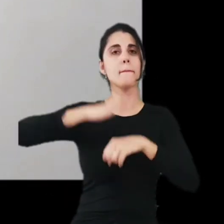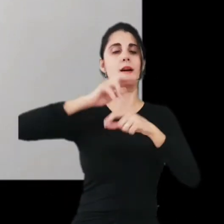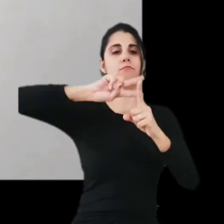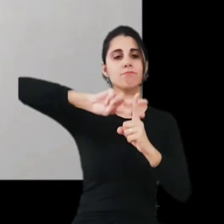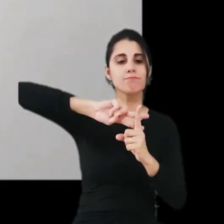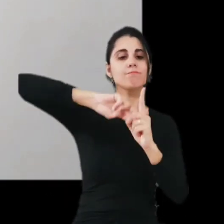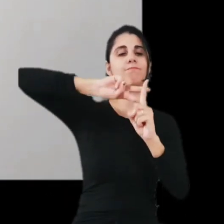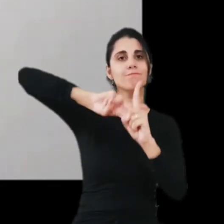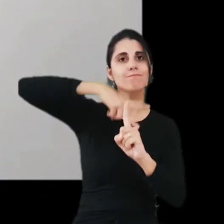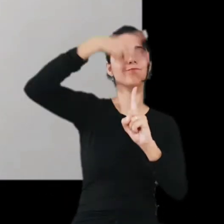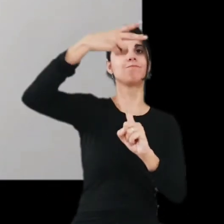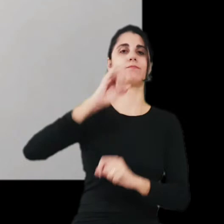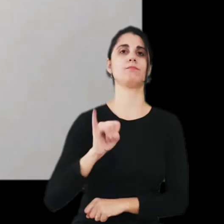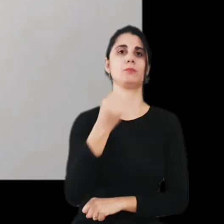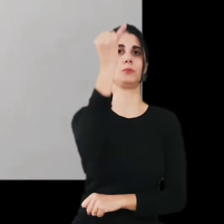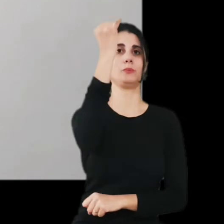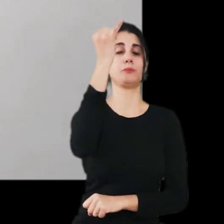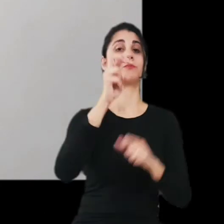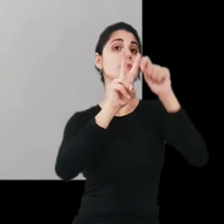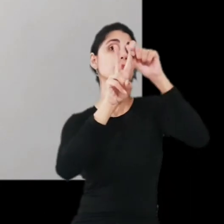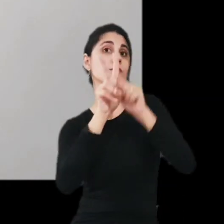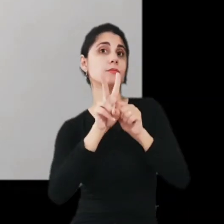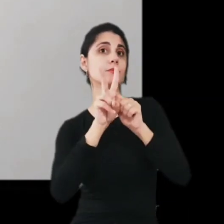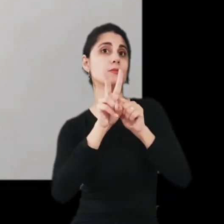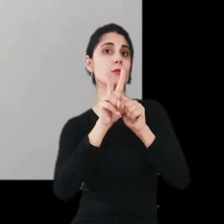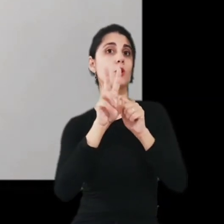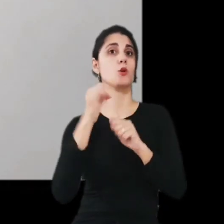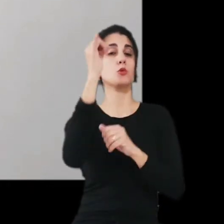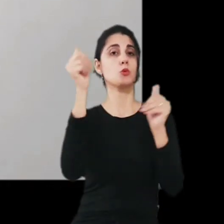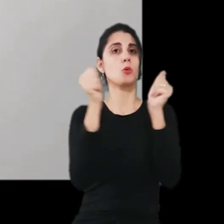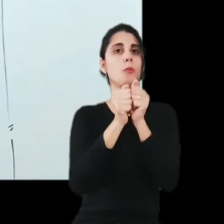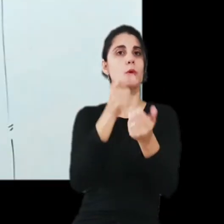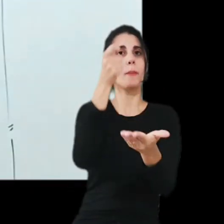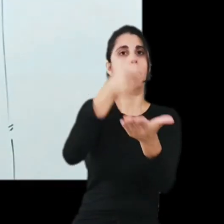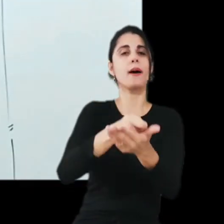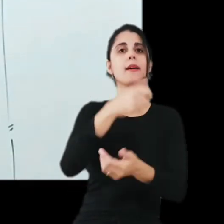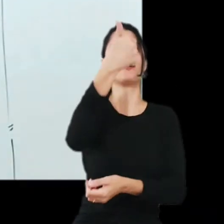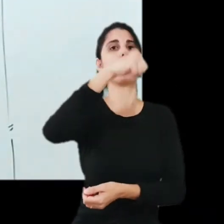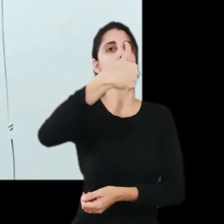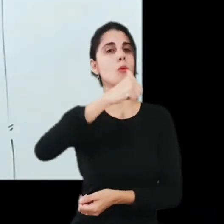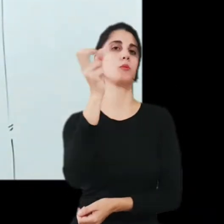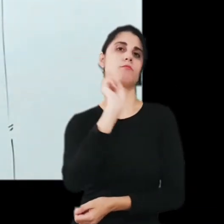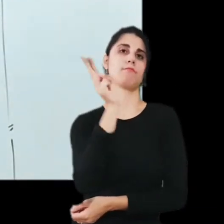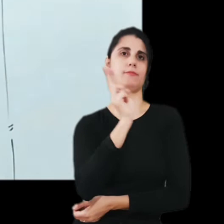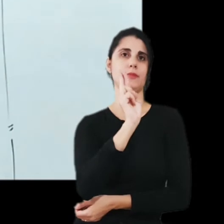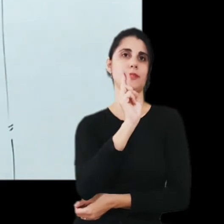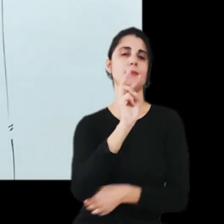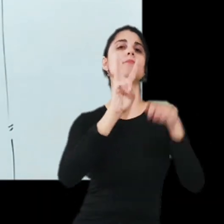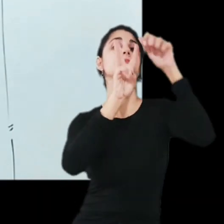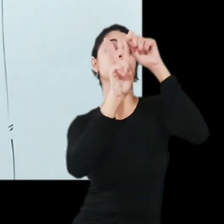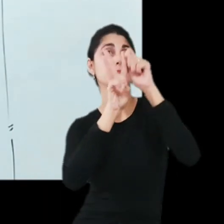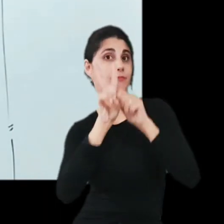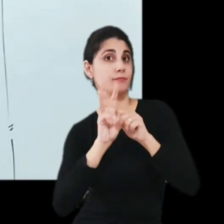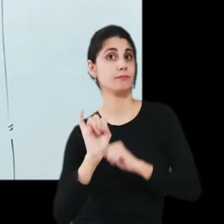Então, no segundo mês, ele vai pagar de juros R$11. O terceiro mês, no